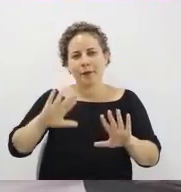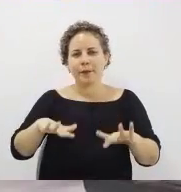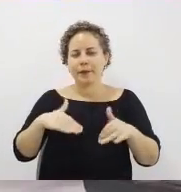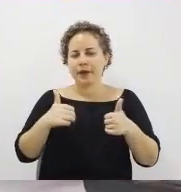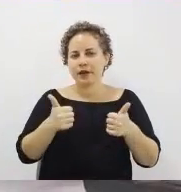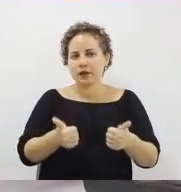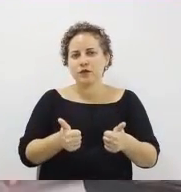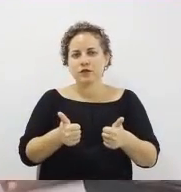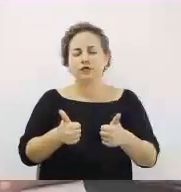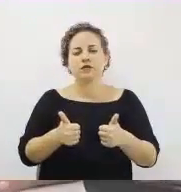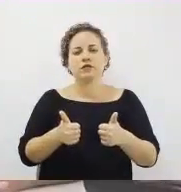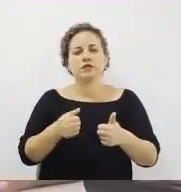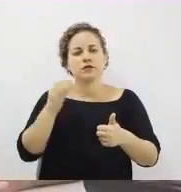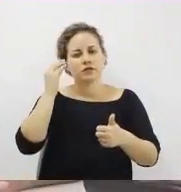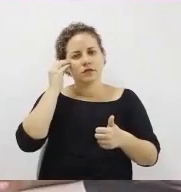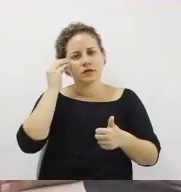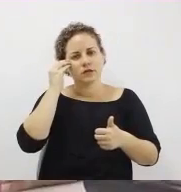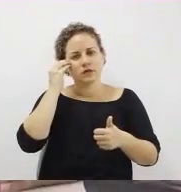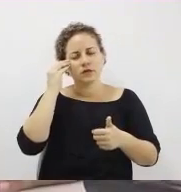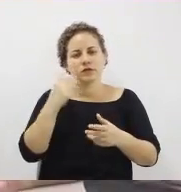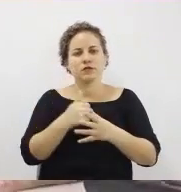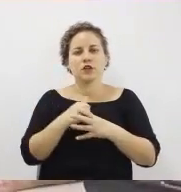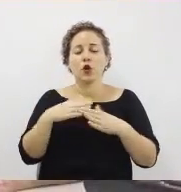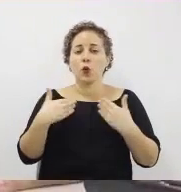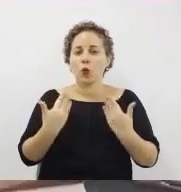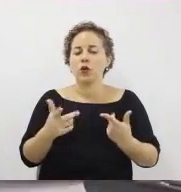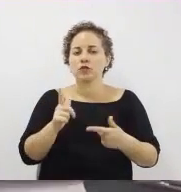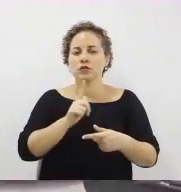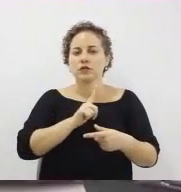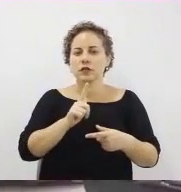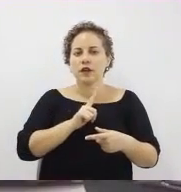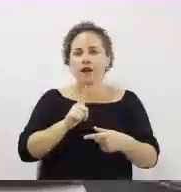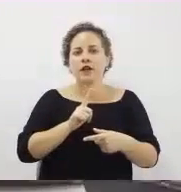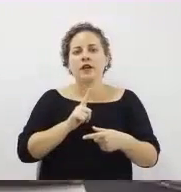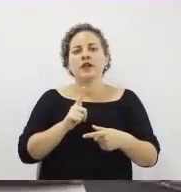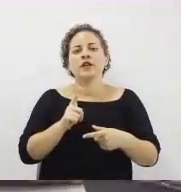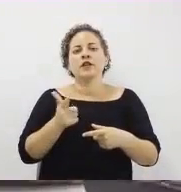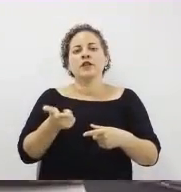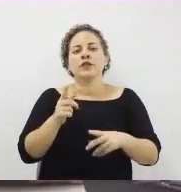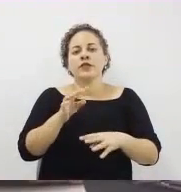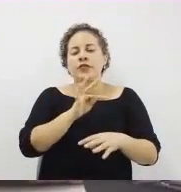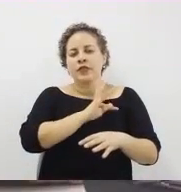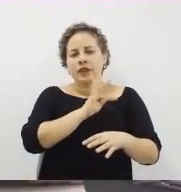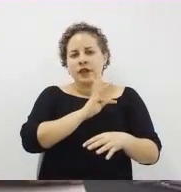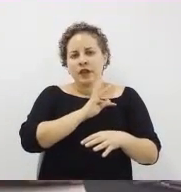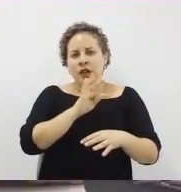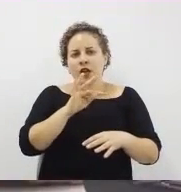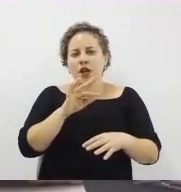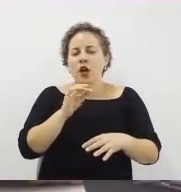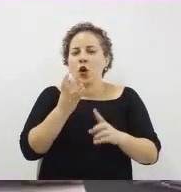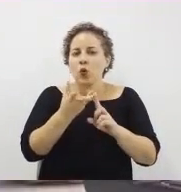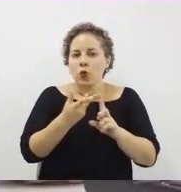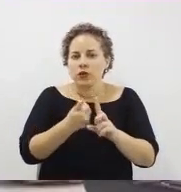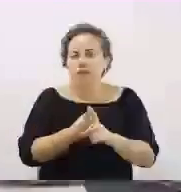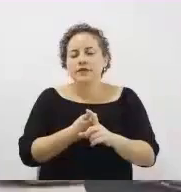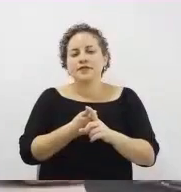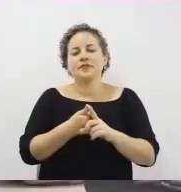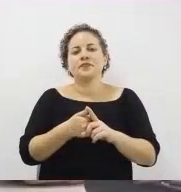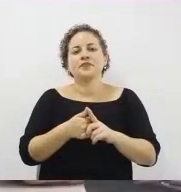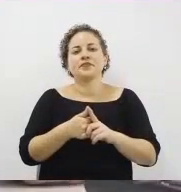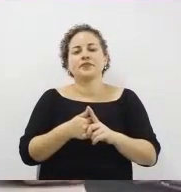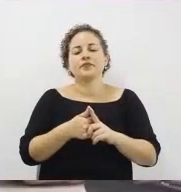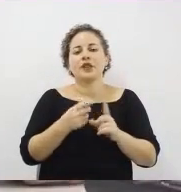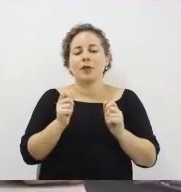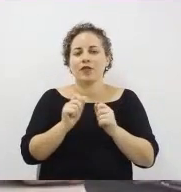é mais indicado quando não há esse histórico. Quando há histórico, costuma-se indicar o uso de técnicas quantitativas. E, para se fazer